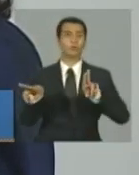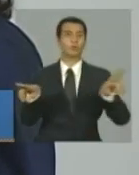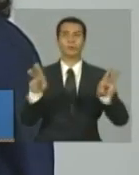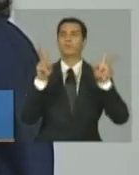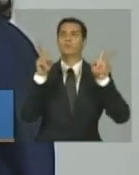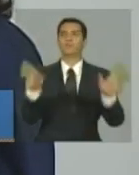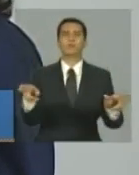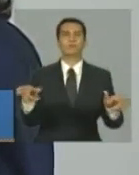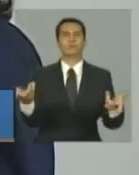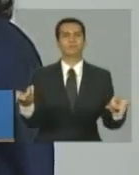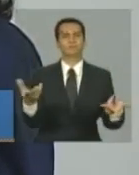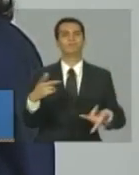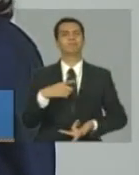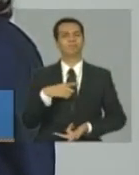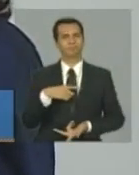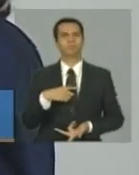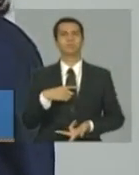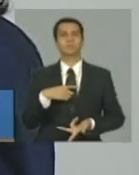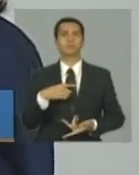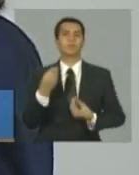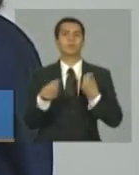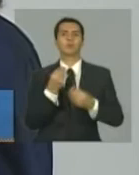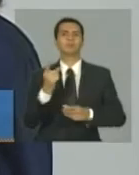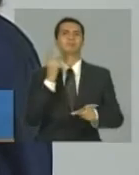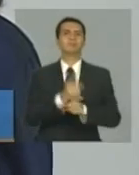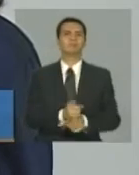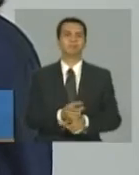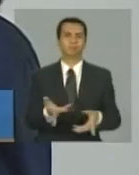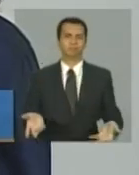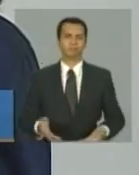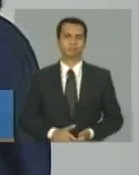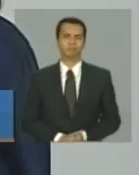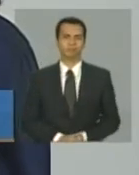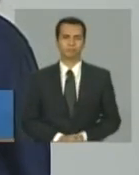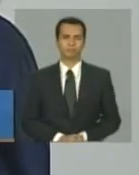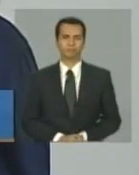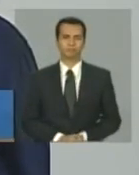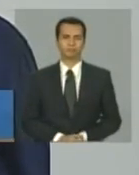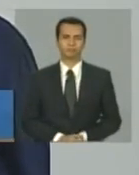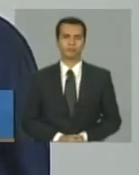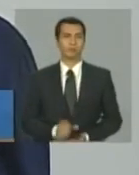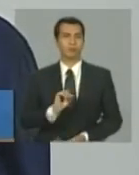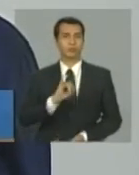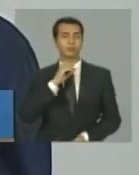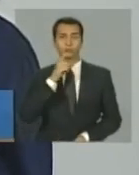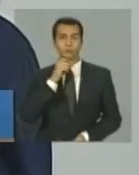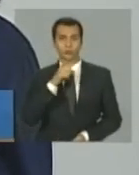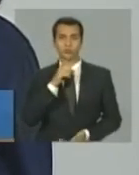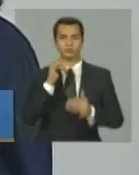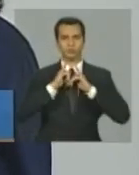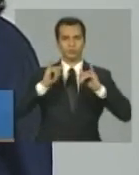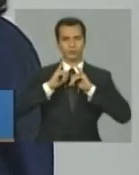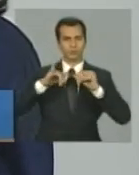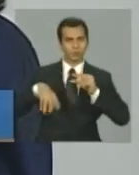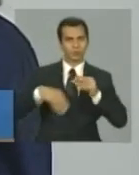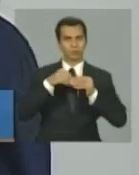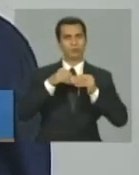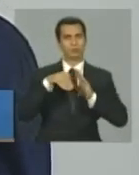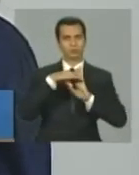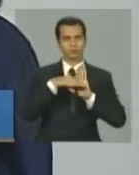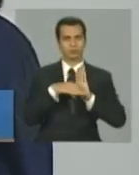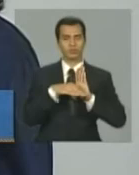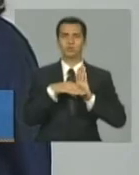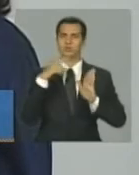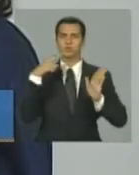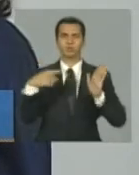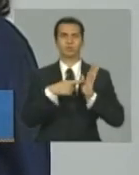pessoa que tem o nome sobrenome idêntico os a pessoa que foi denunciada quando nós não conseguimos essas informações essa